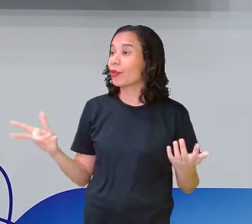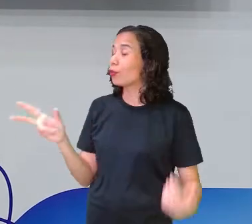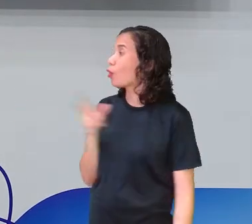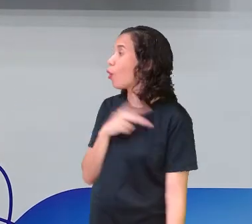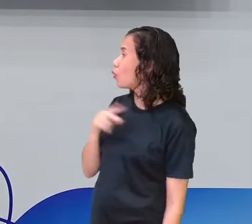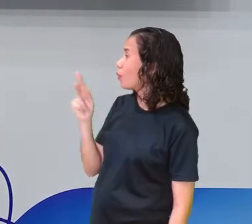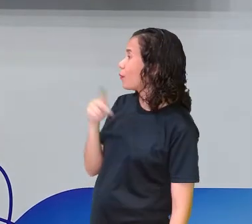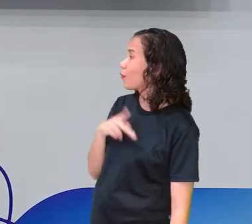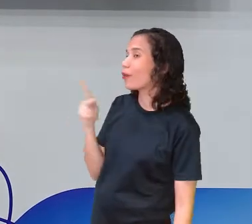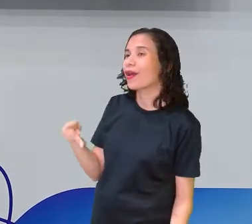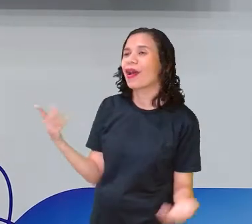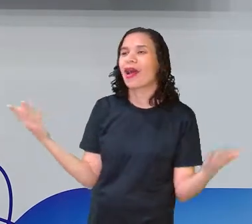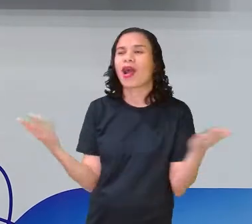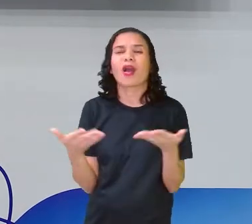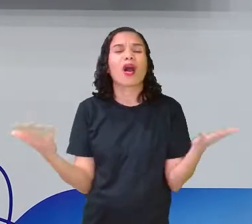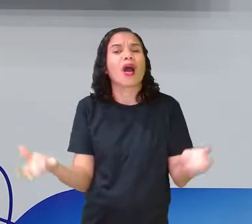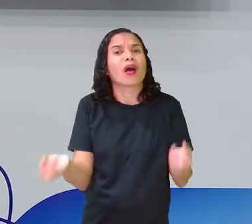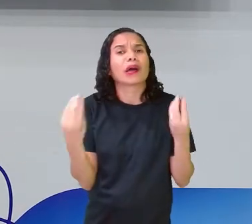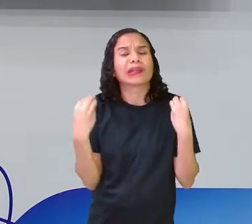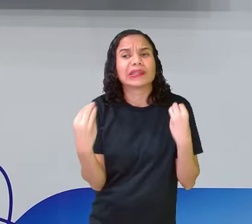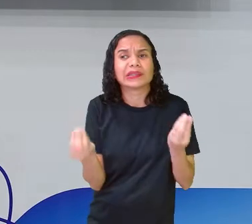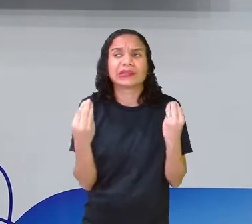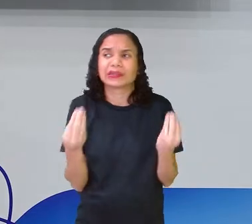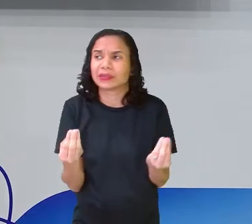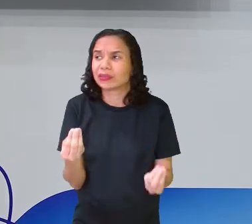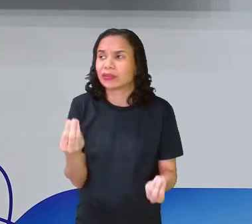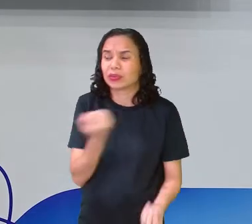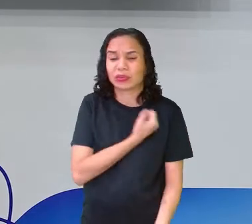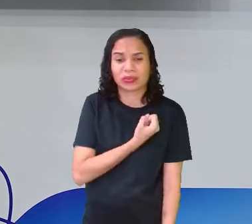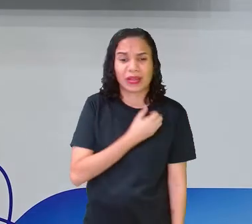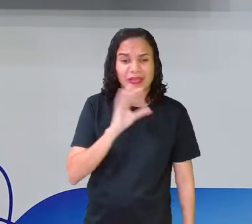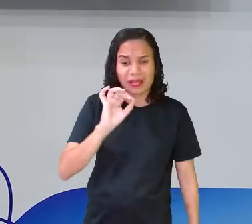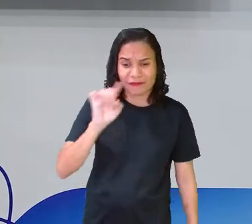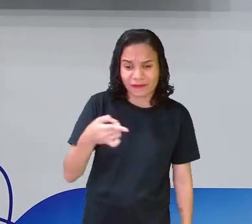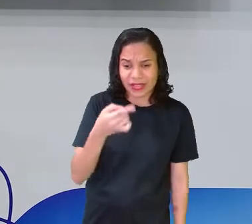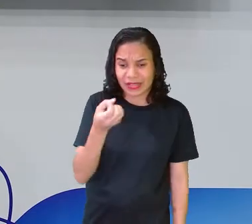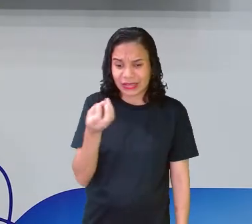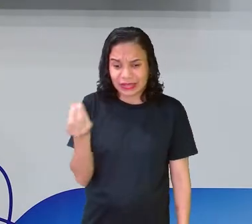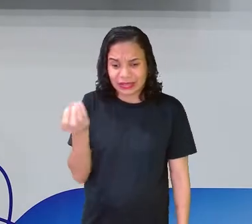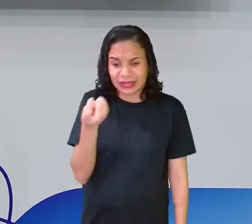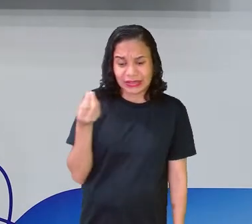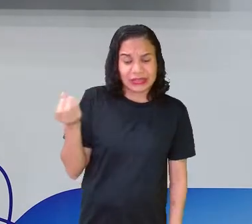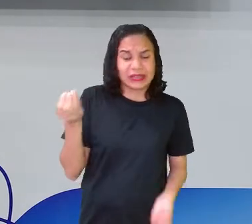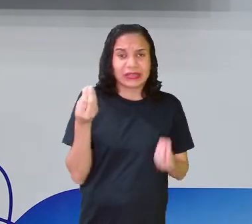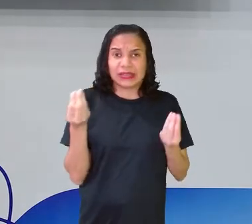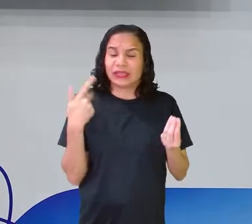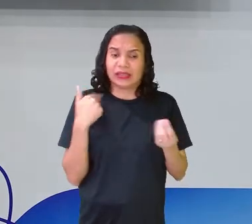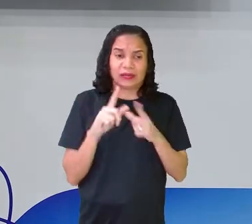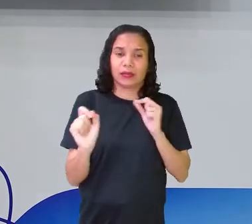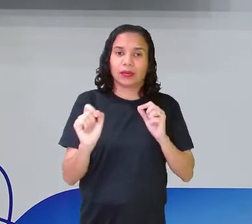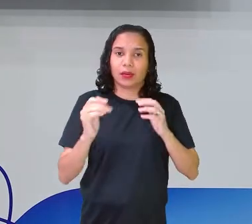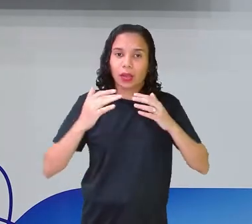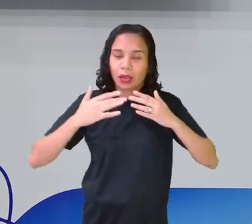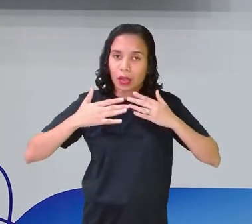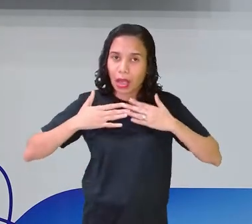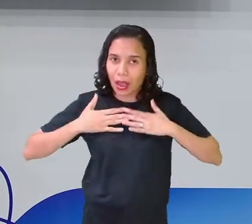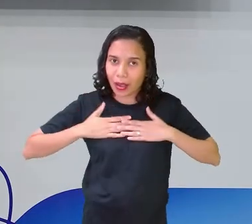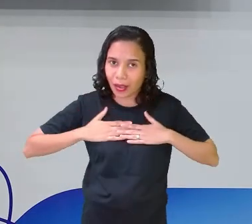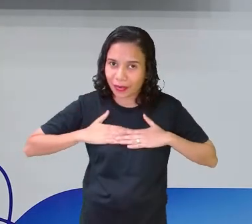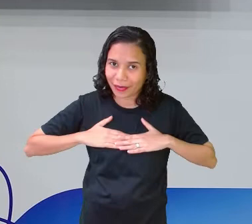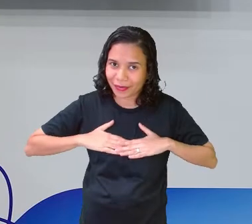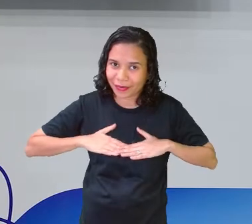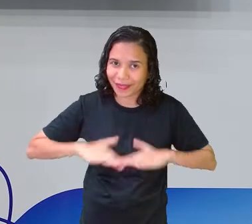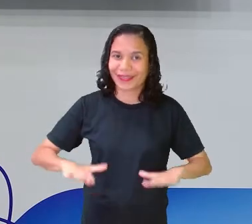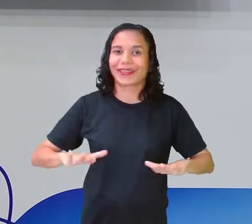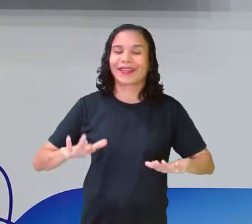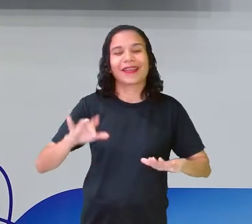Eita, professor, e agora o bicho pegou número decimal, perímetro, área, vixe Maria, eu vou correr. Corra não, não corra